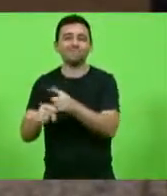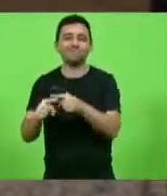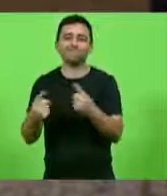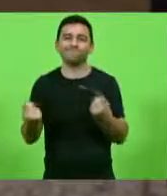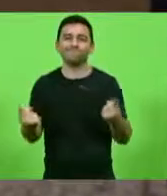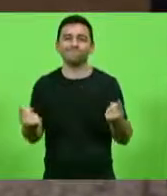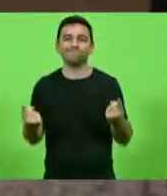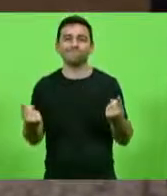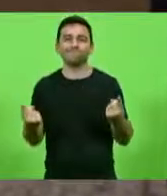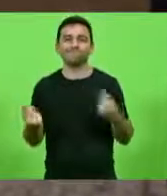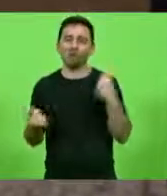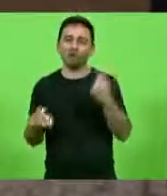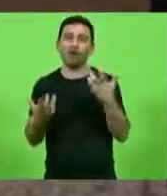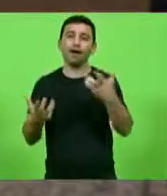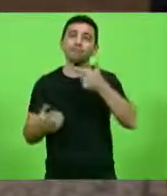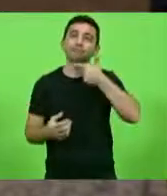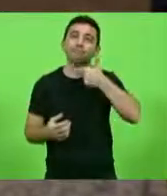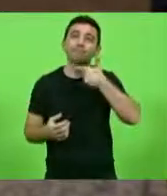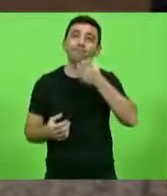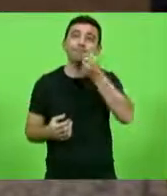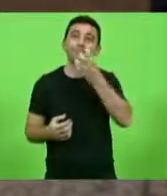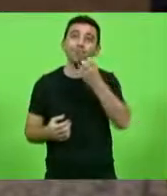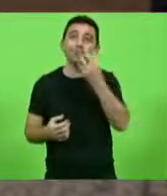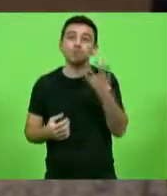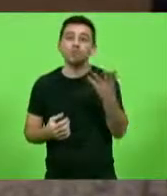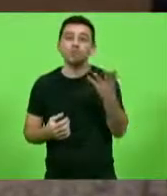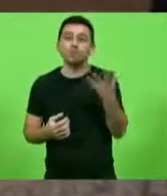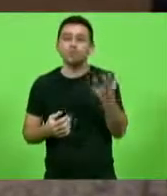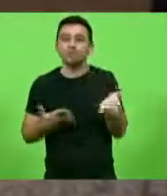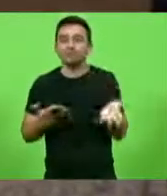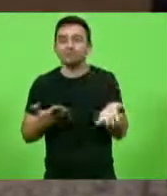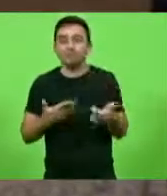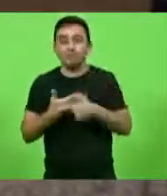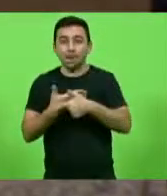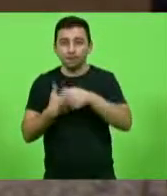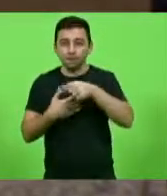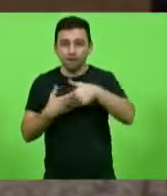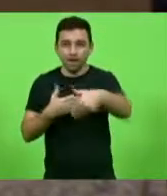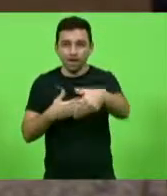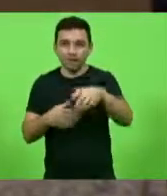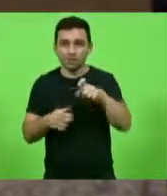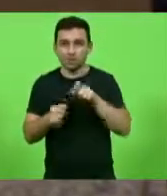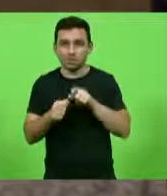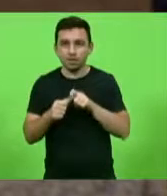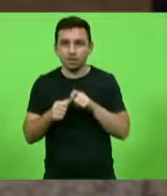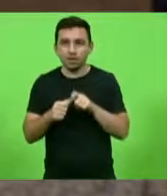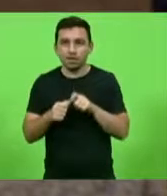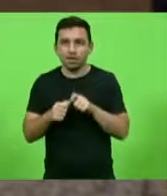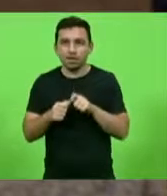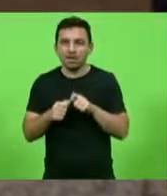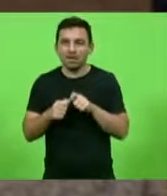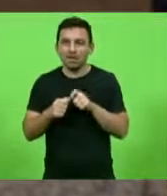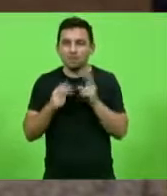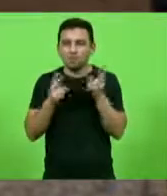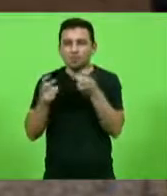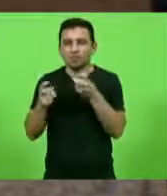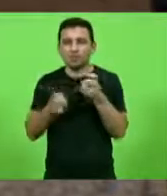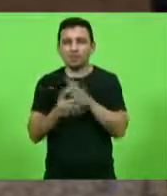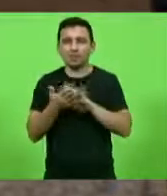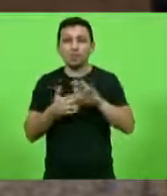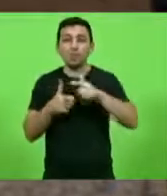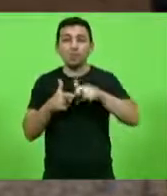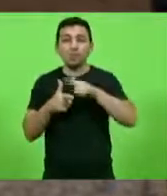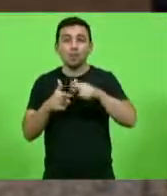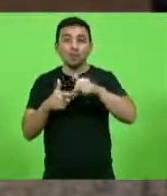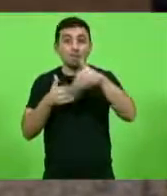Nós temos uma boa intenção, só que nós não temos o papel de executar. Então, o que não é visto é o problema que nós